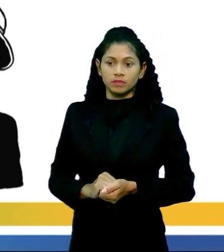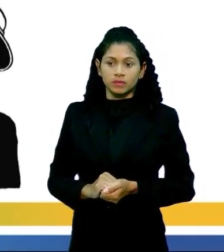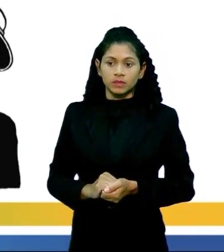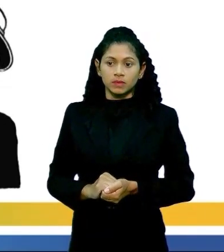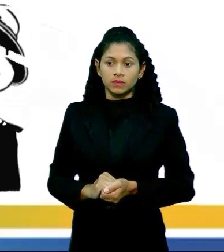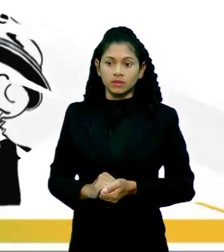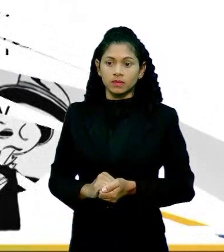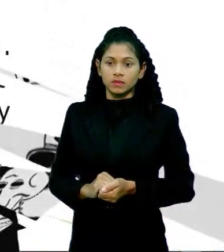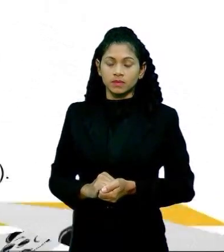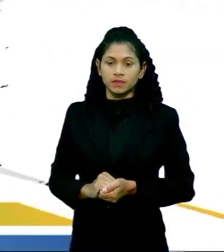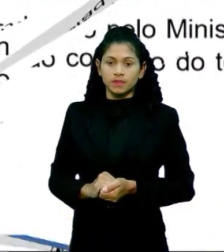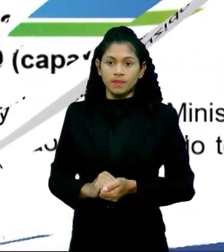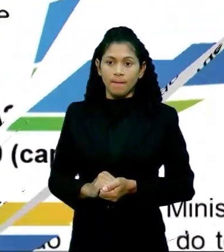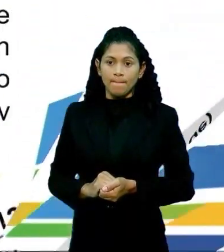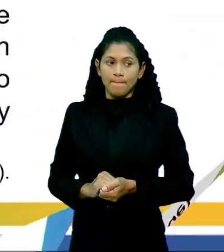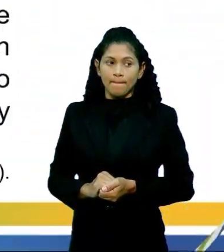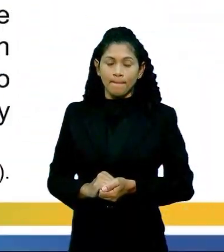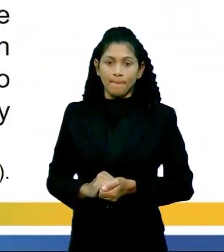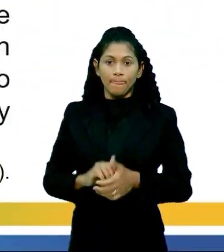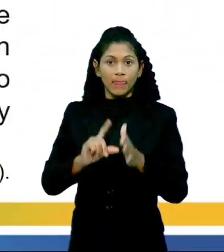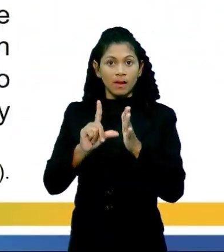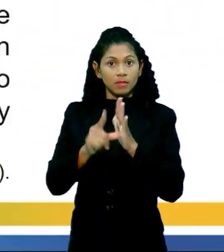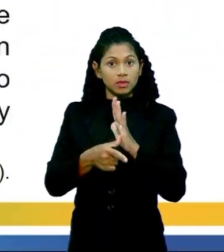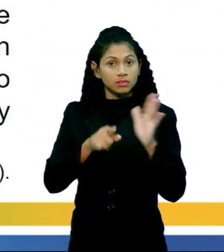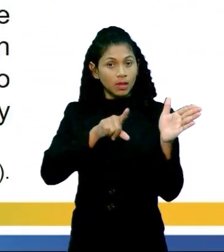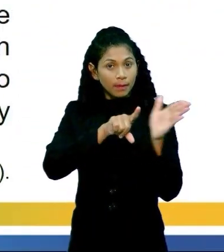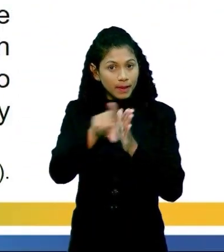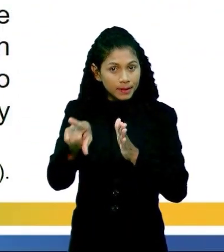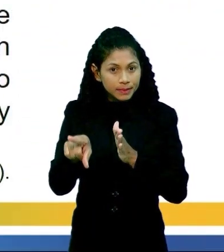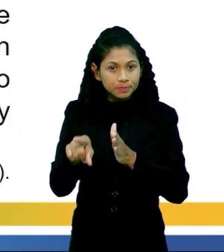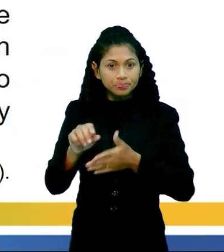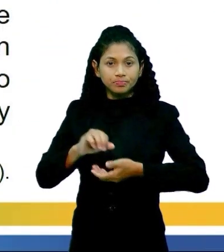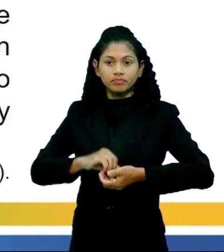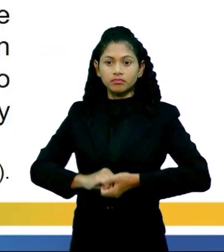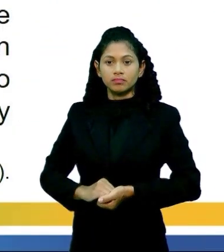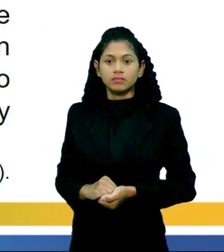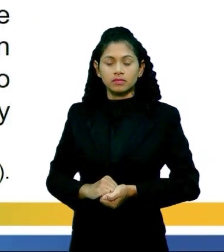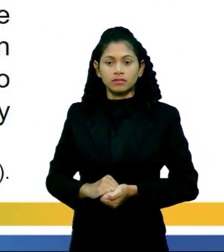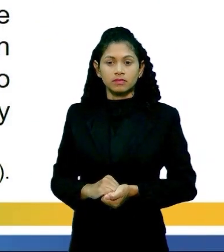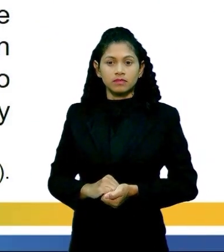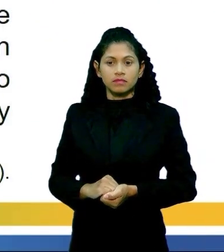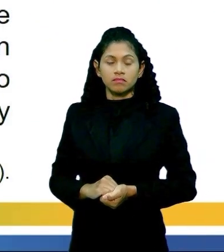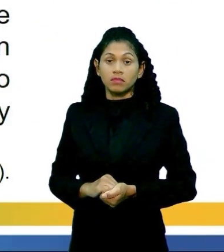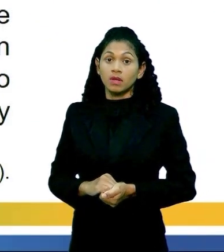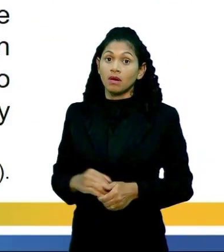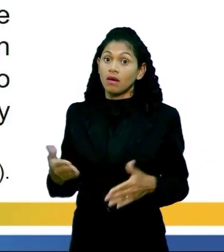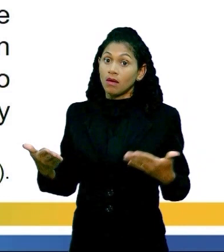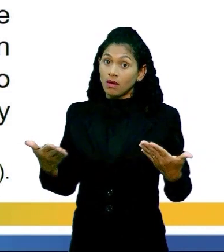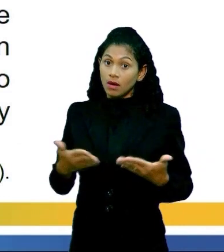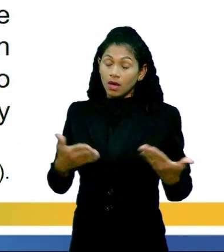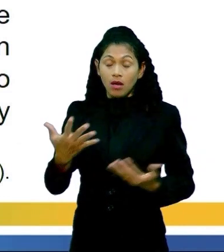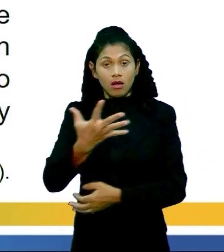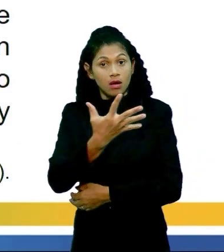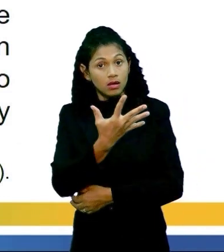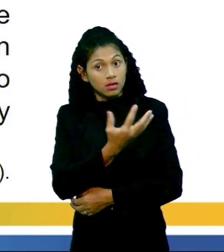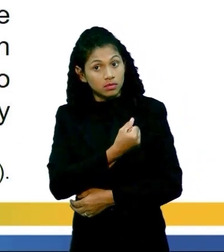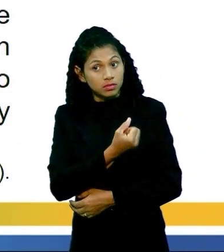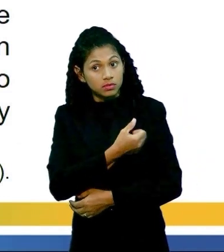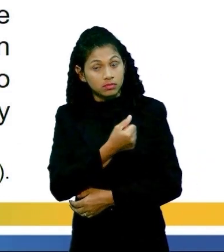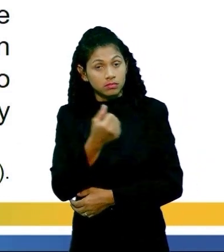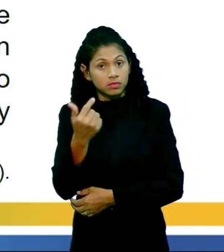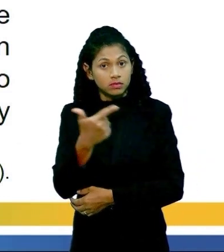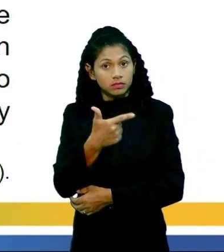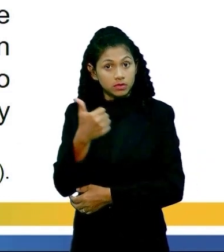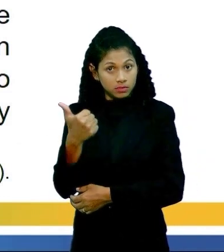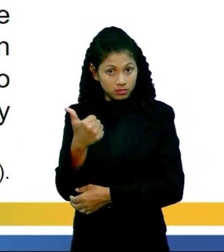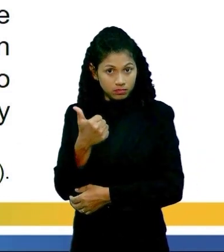Vamos para a próxima questão, galerinha. Aí também, né, Agora é a questão de número 21, né? Que está